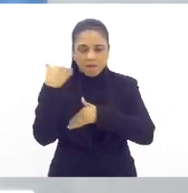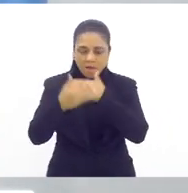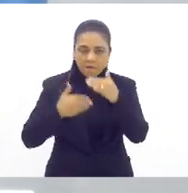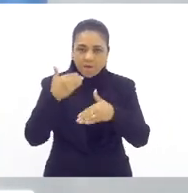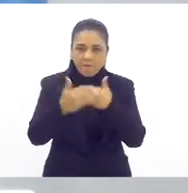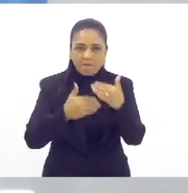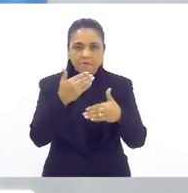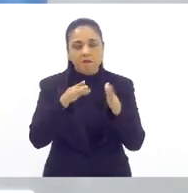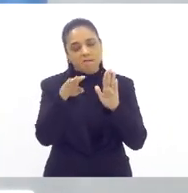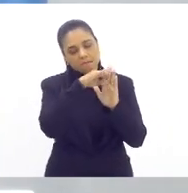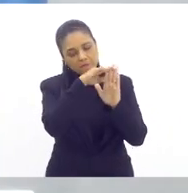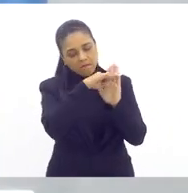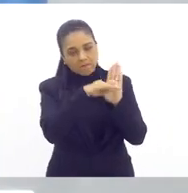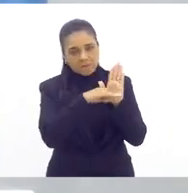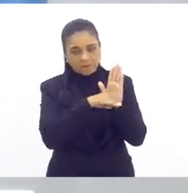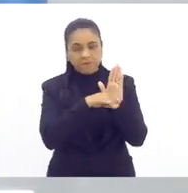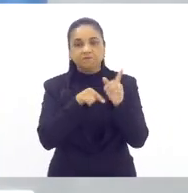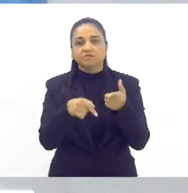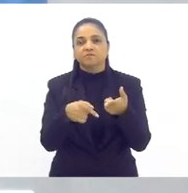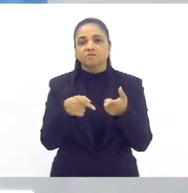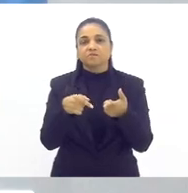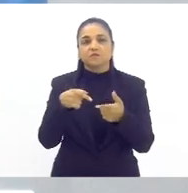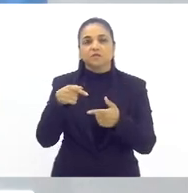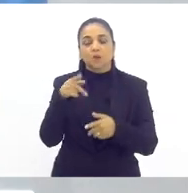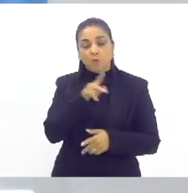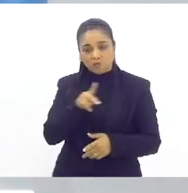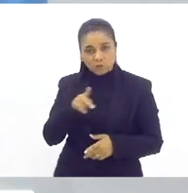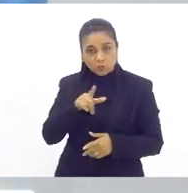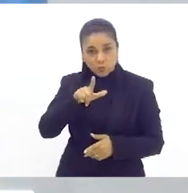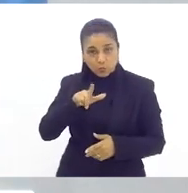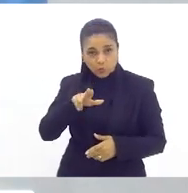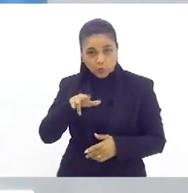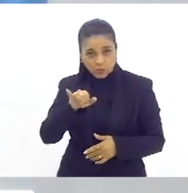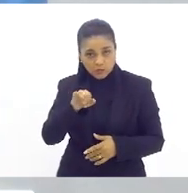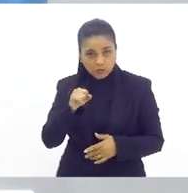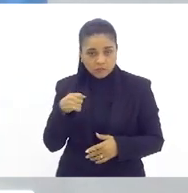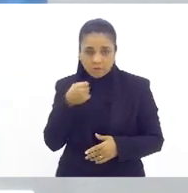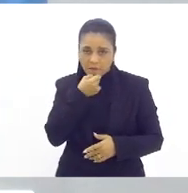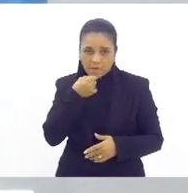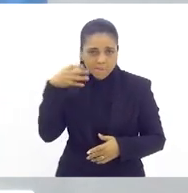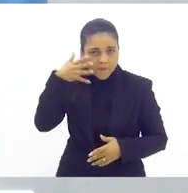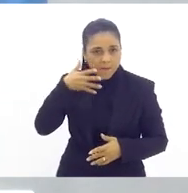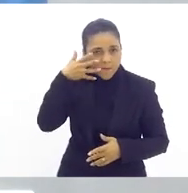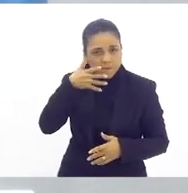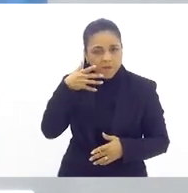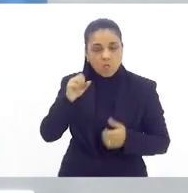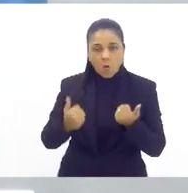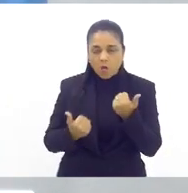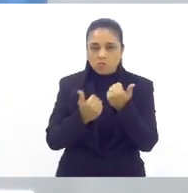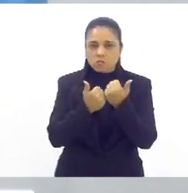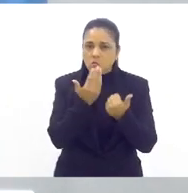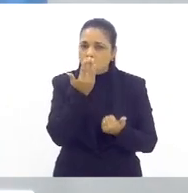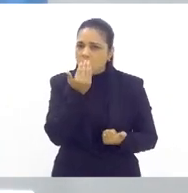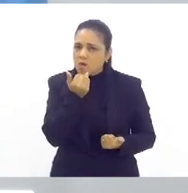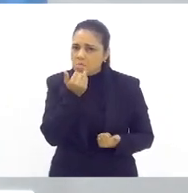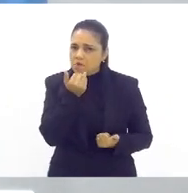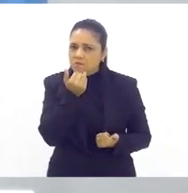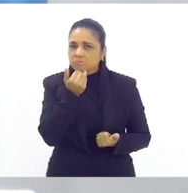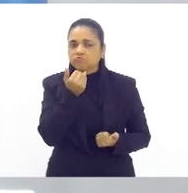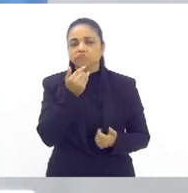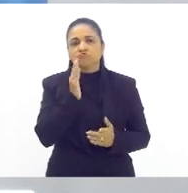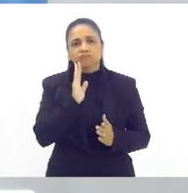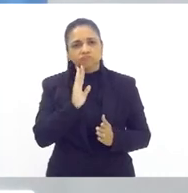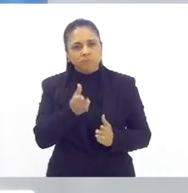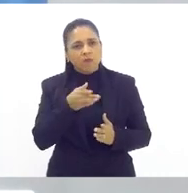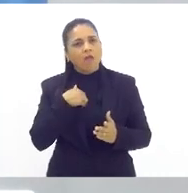nessas pautas como colocou né Professor Luiz é a questão do auxílio alimentação é uma questão que já tá